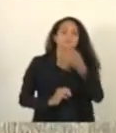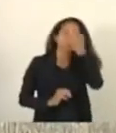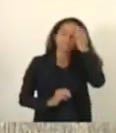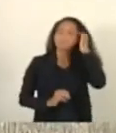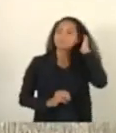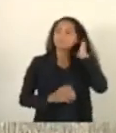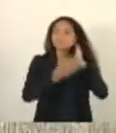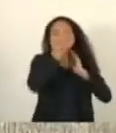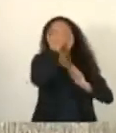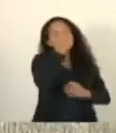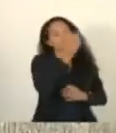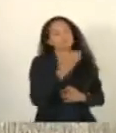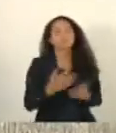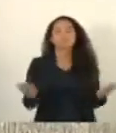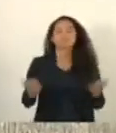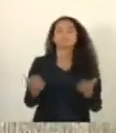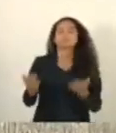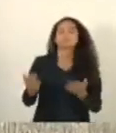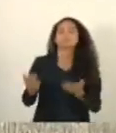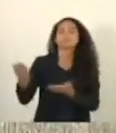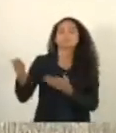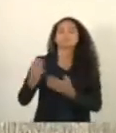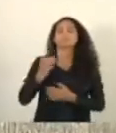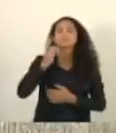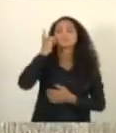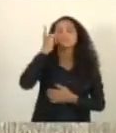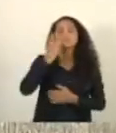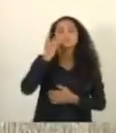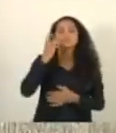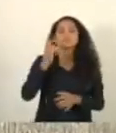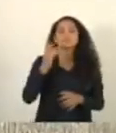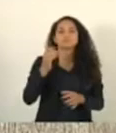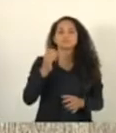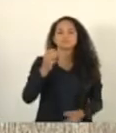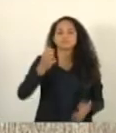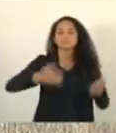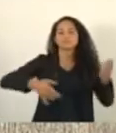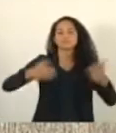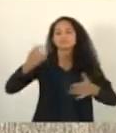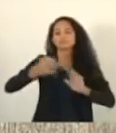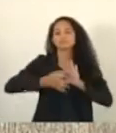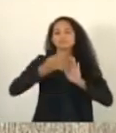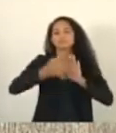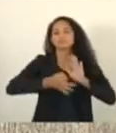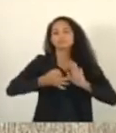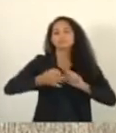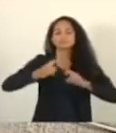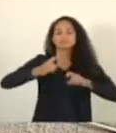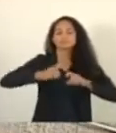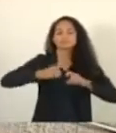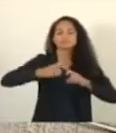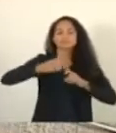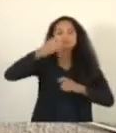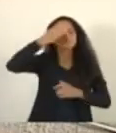Obrigado, deputado Danilo Baense. Com a palavra, acredito, para justificar, deputado Hércules.